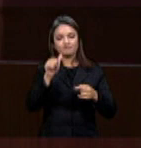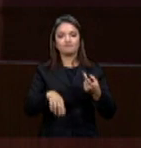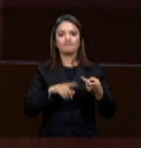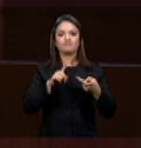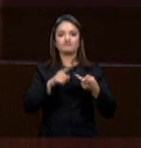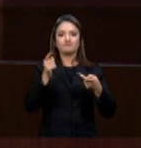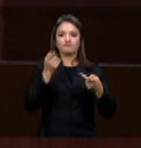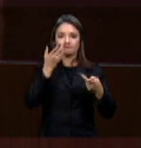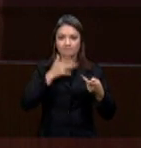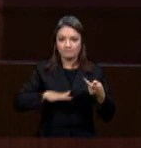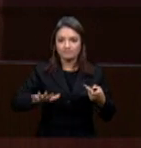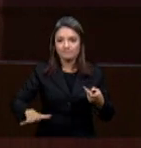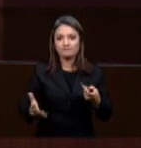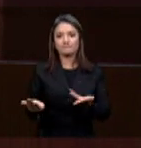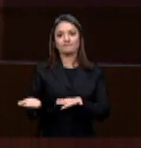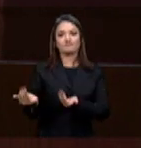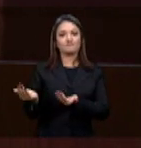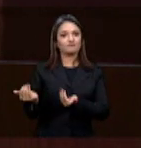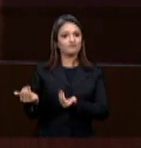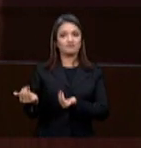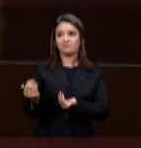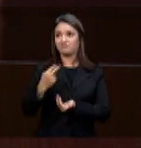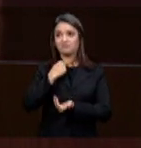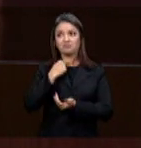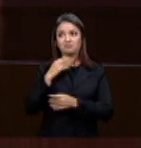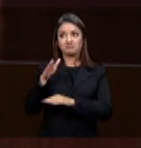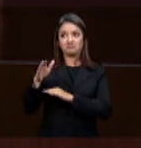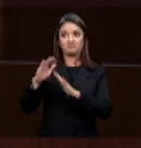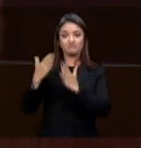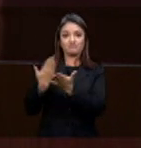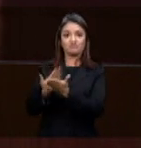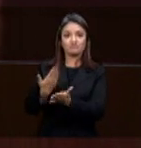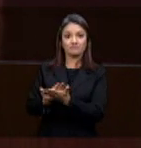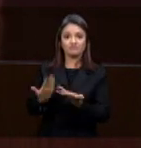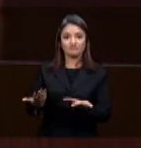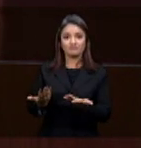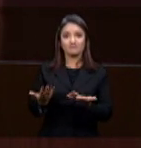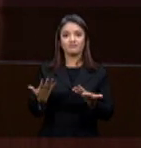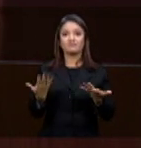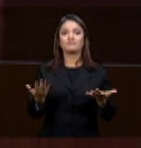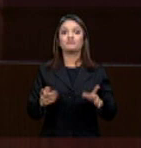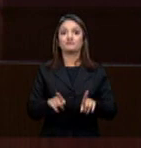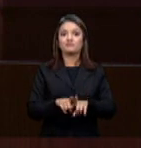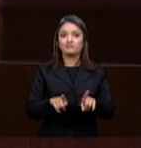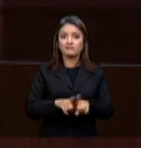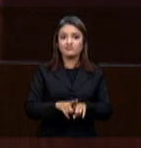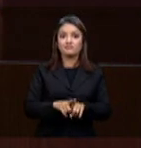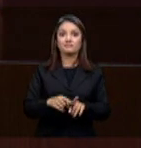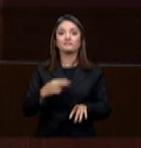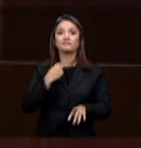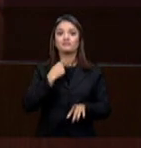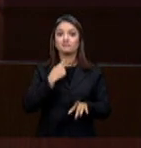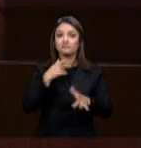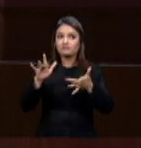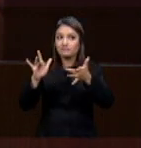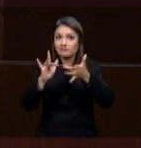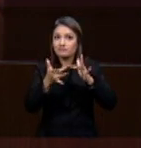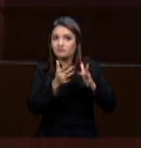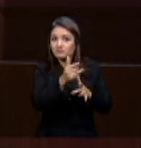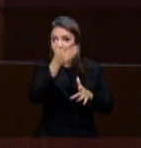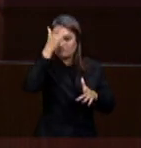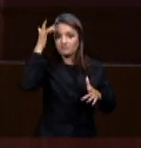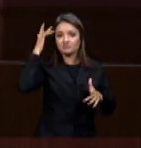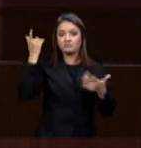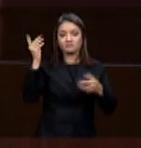crianças e adolescentes em condições de irem para a escola e sem essa medida do convívio social as pistas que eventualmente